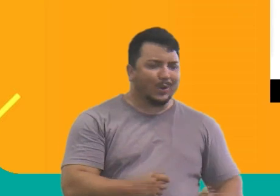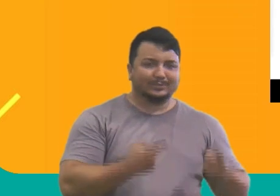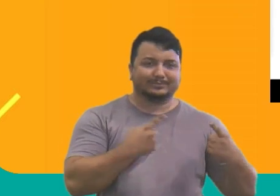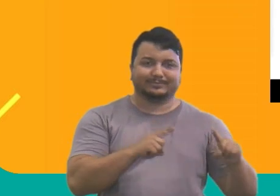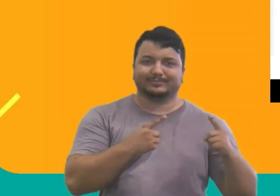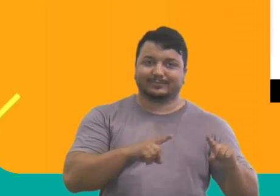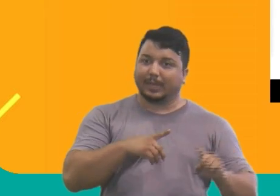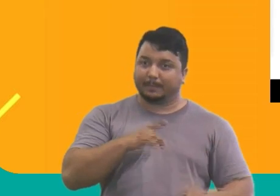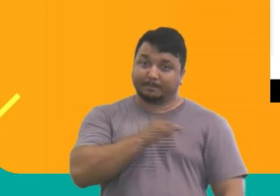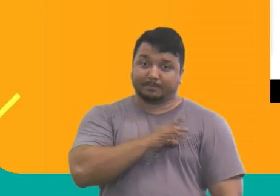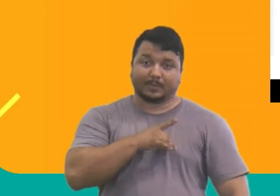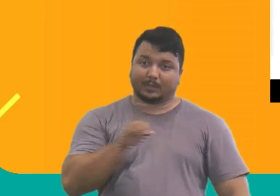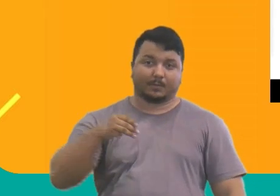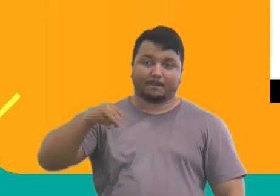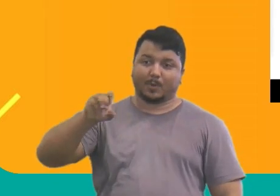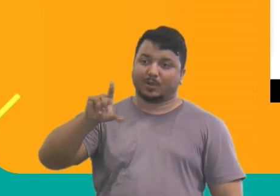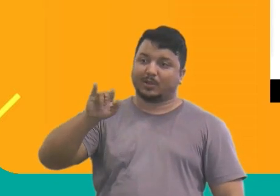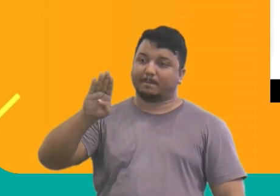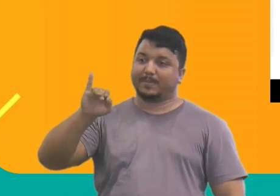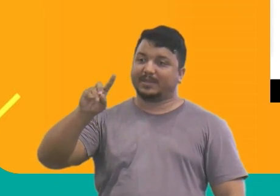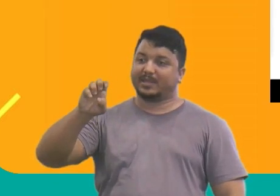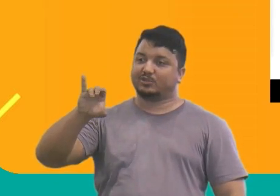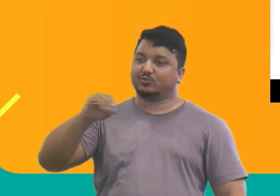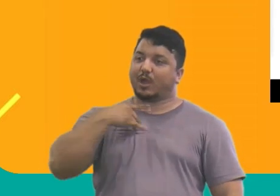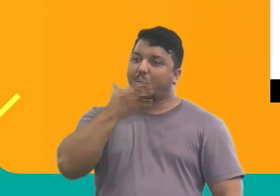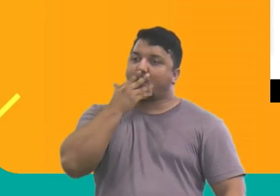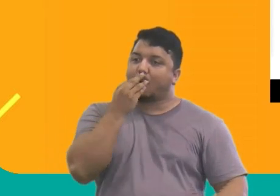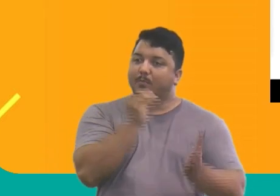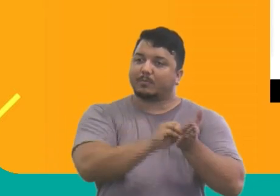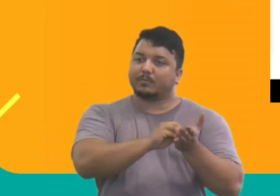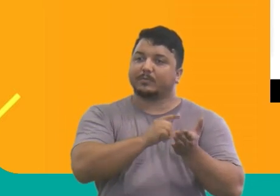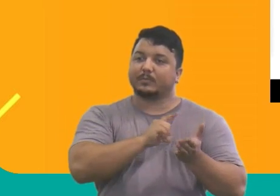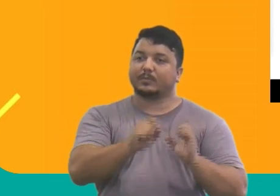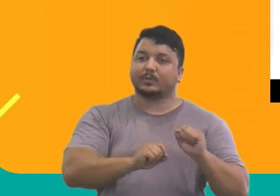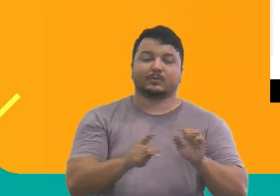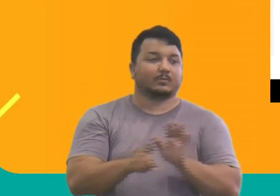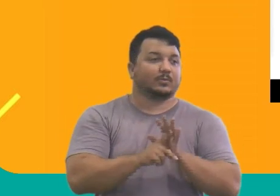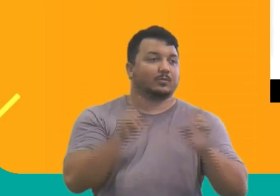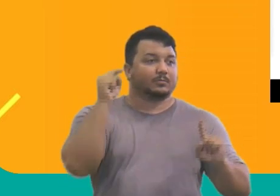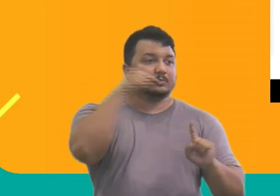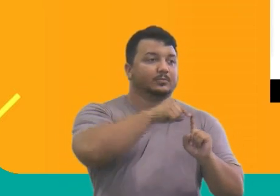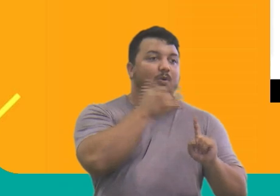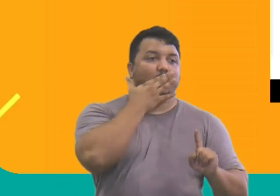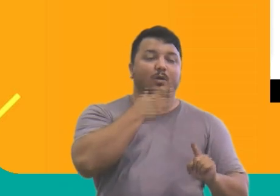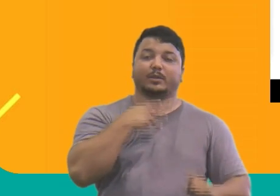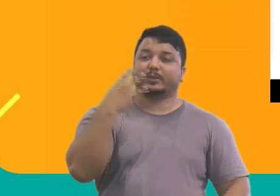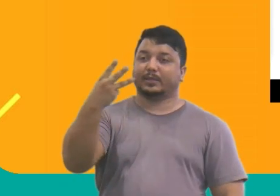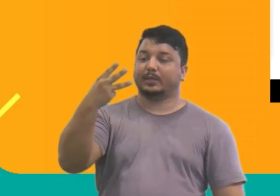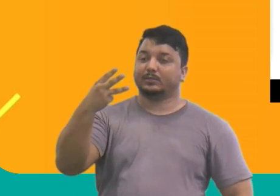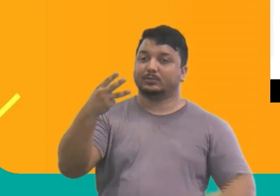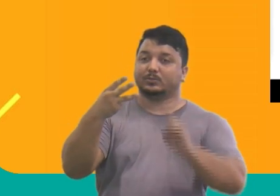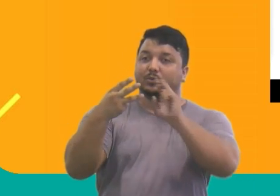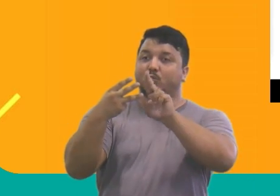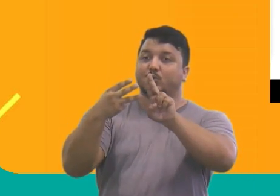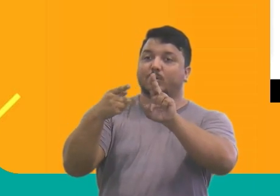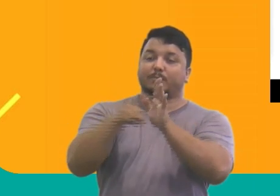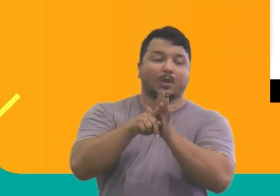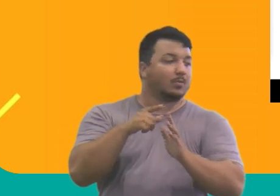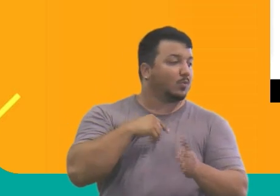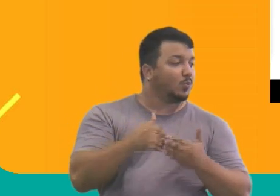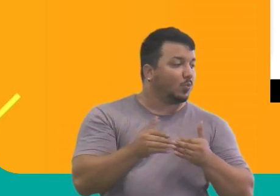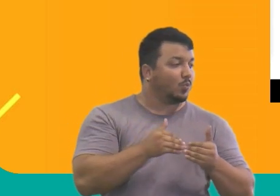não fique com medo do molibdênio. Que forneceu um resultado de intensidade de cor igual a 3 unidades